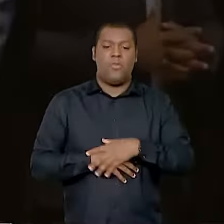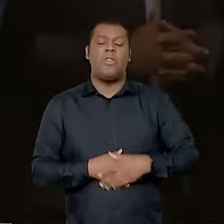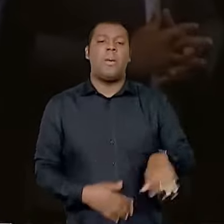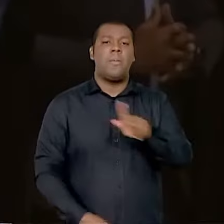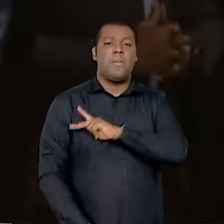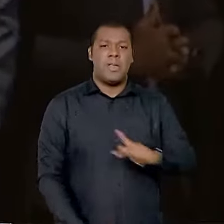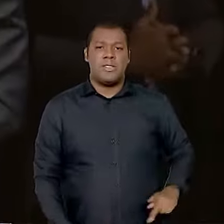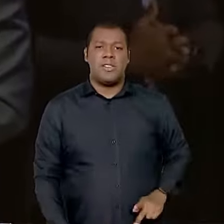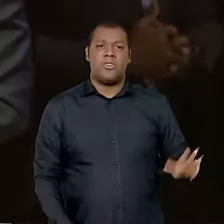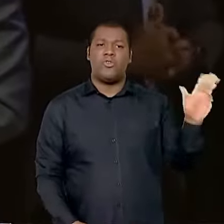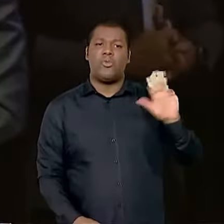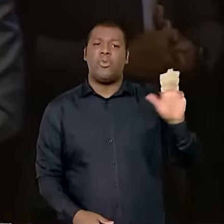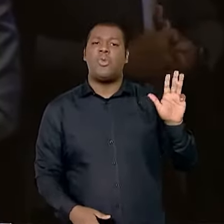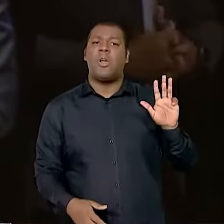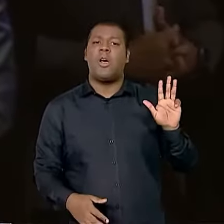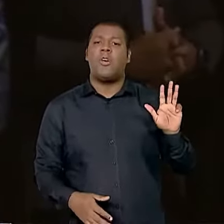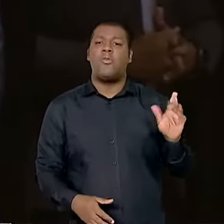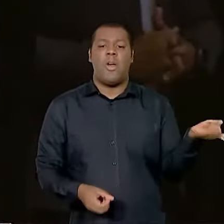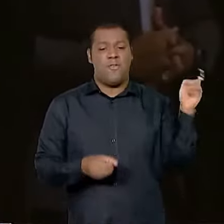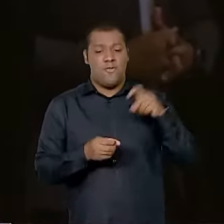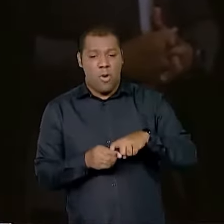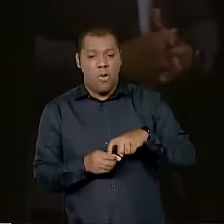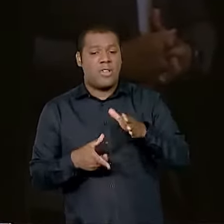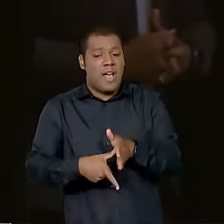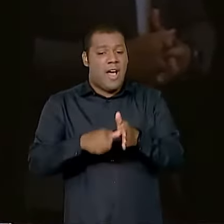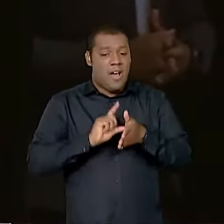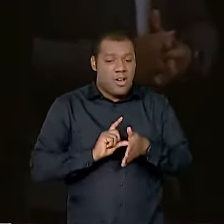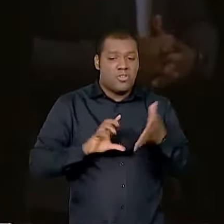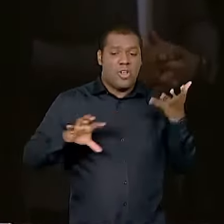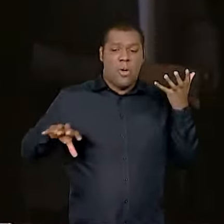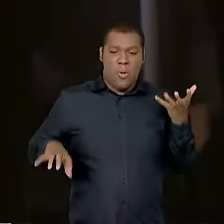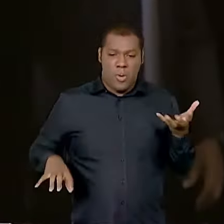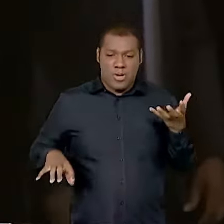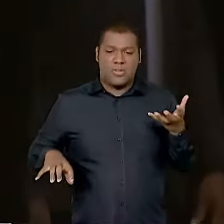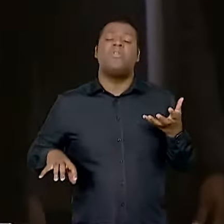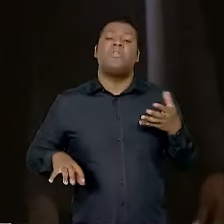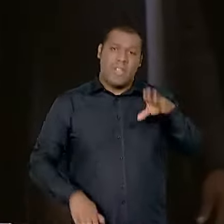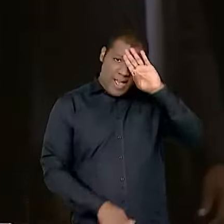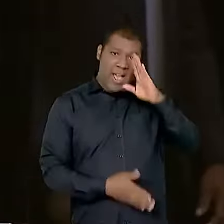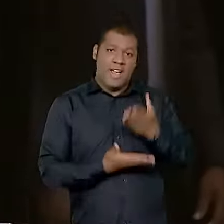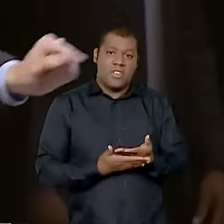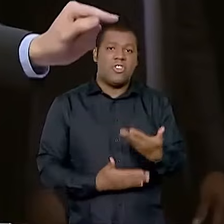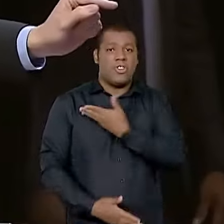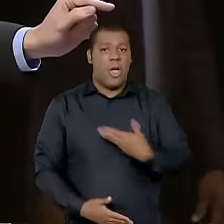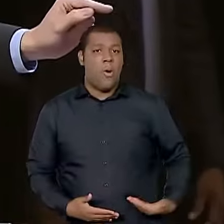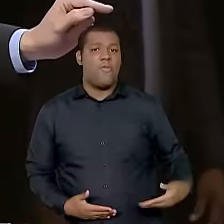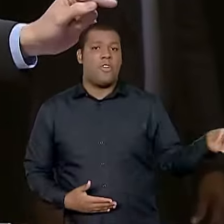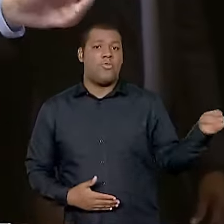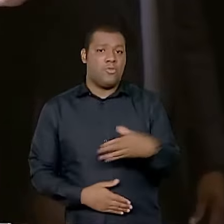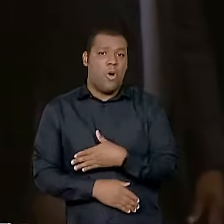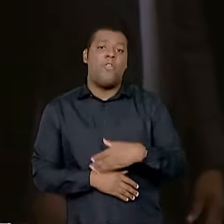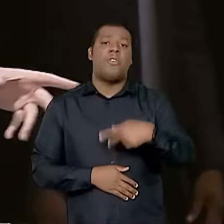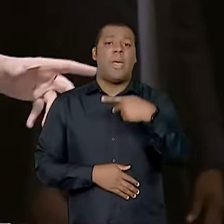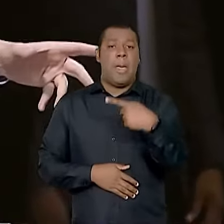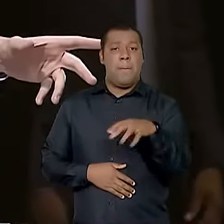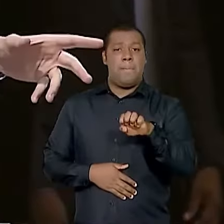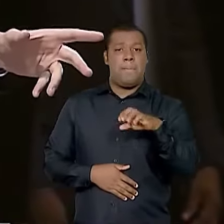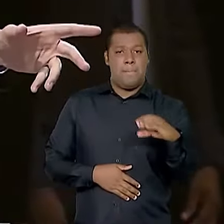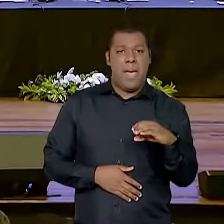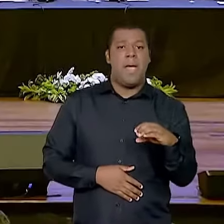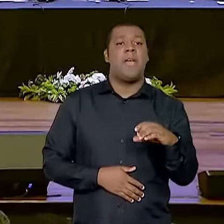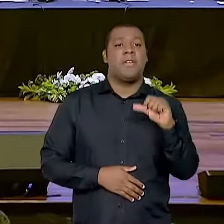o Congresso Nacional deu uma demonstração de confiança nesse novo governo através de uma PEC da transição que